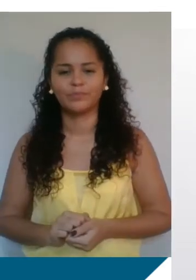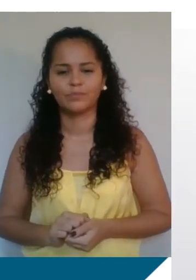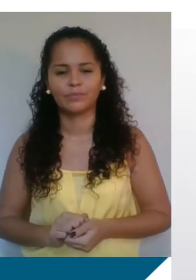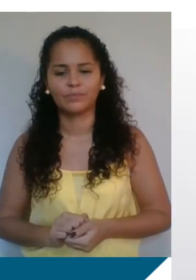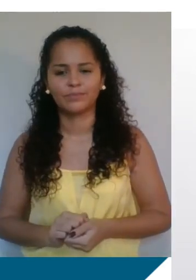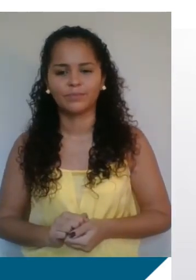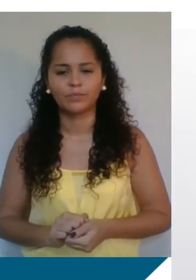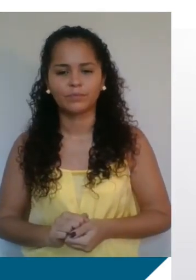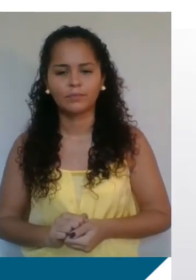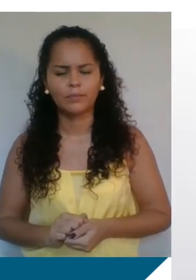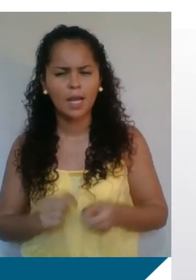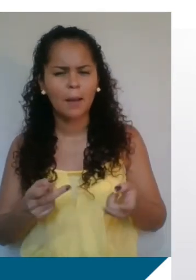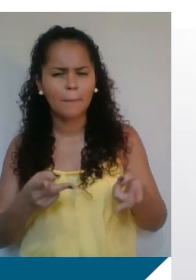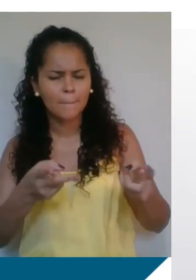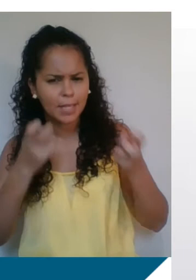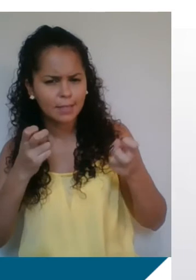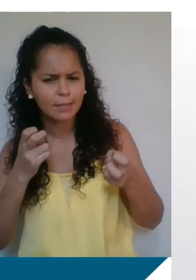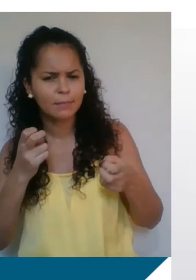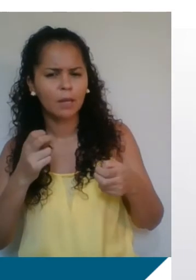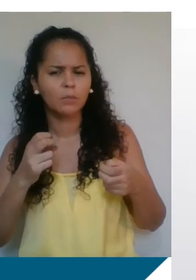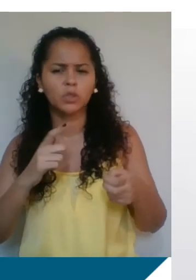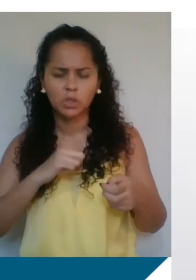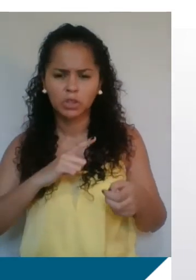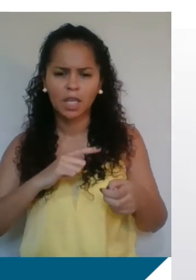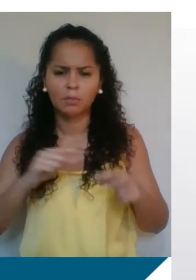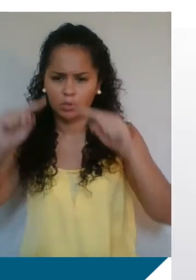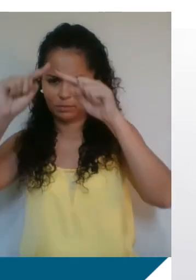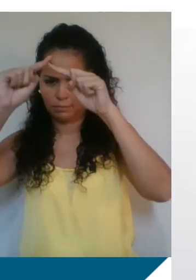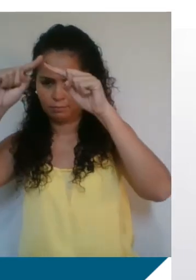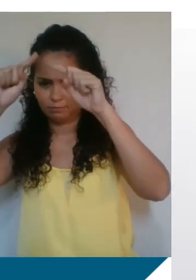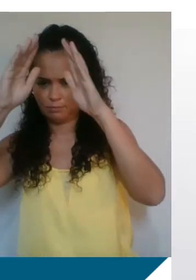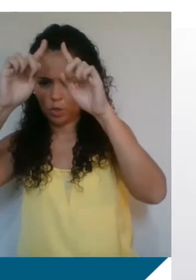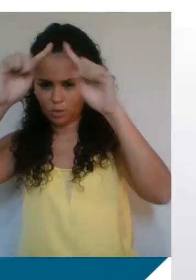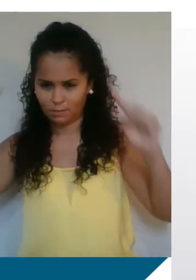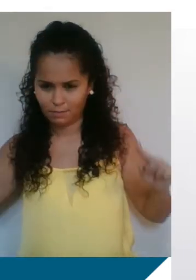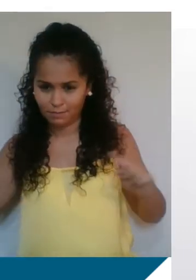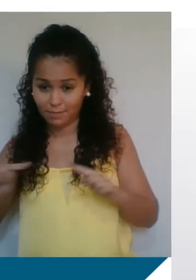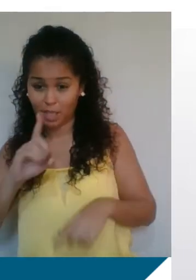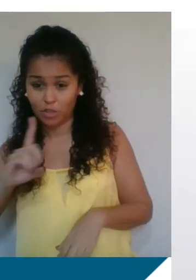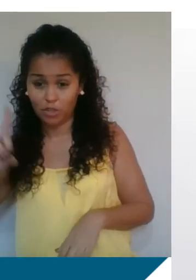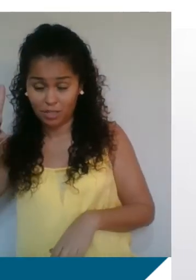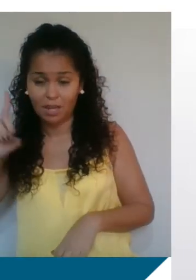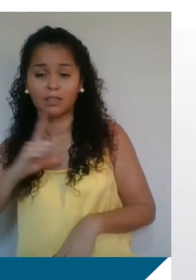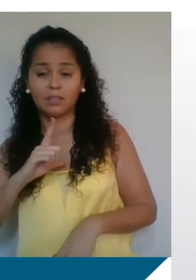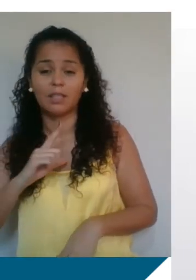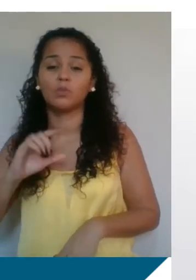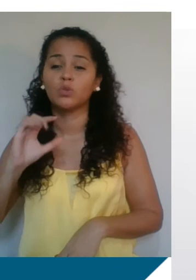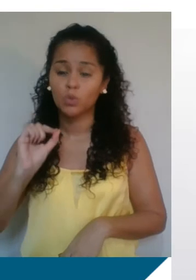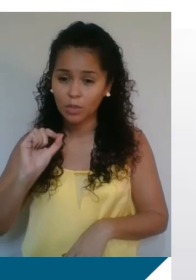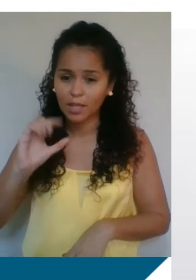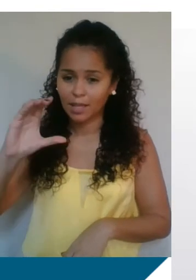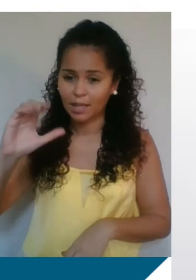Observando o triângulo retângulo que está à direita na figura, nós temos que a medida do cateto oposto aos 60 graus